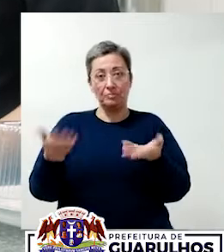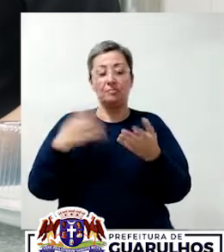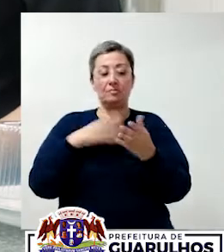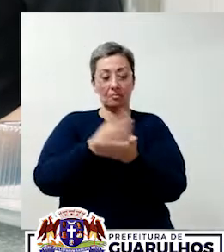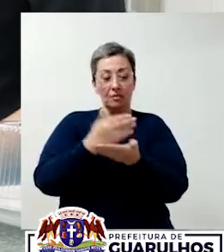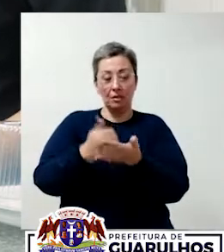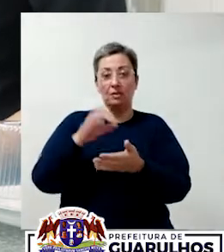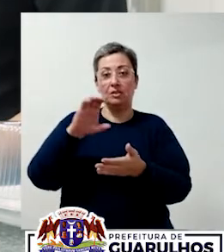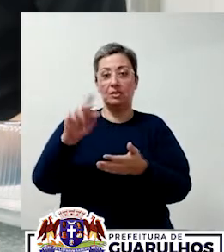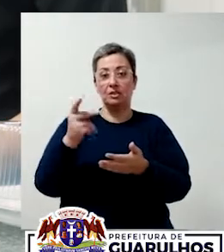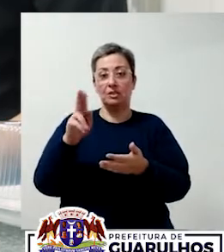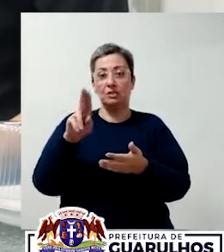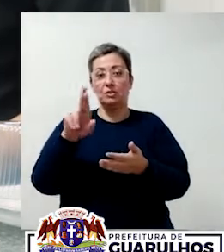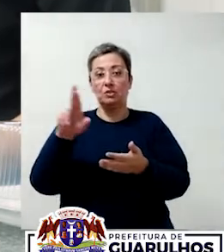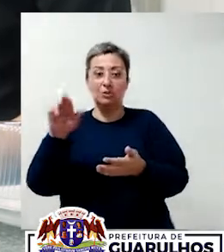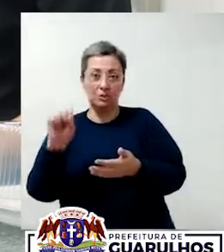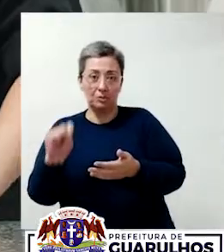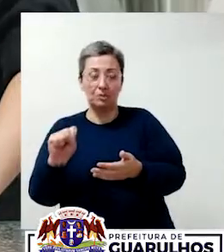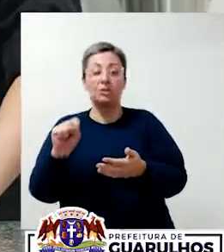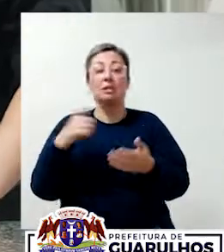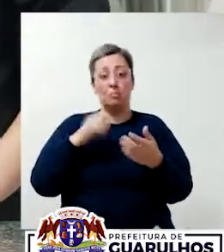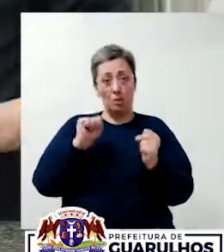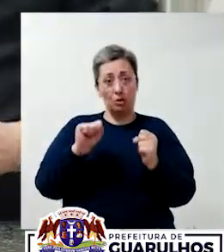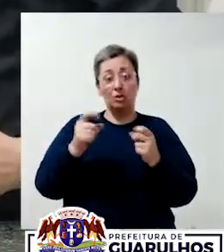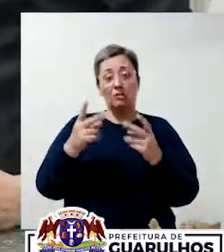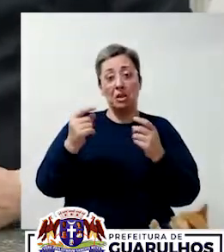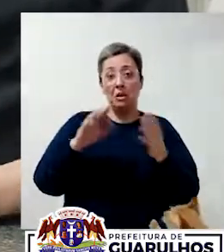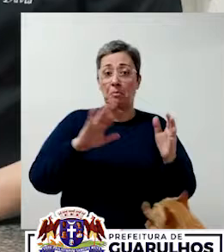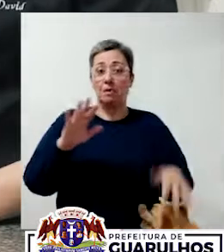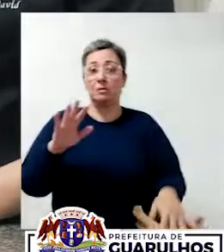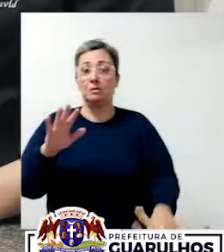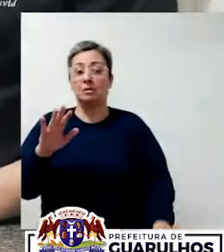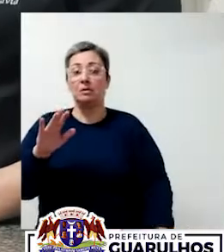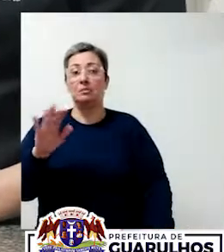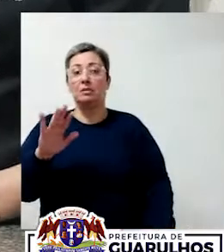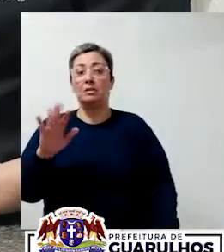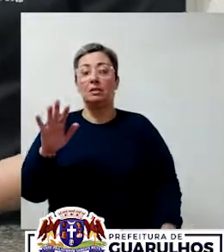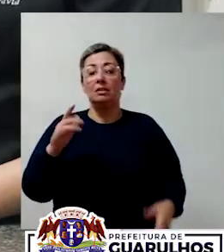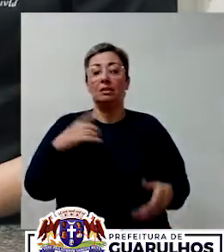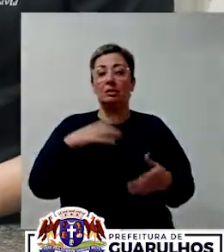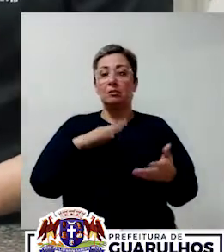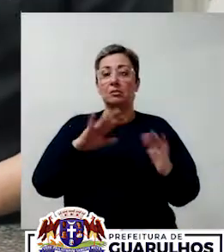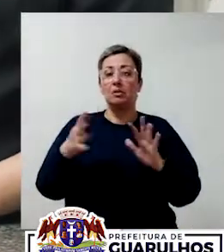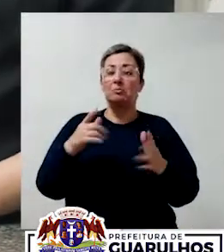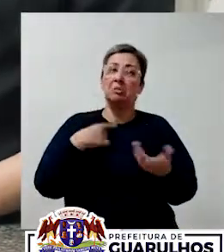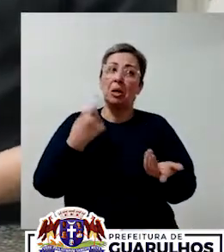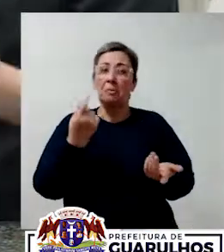seus contatos. Chama muita atenção. Esse é o resultado final do nosso bolo de